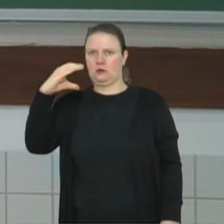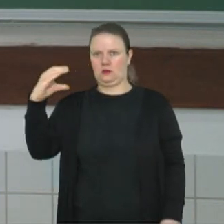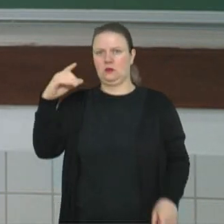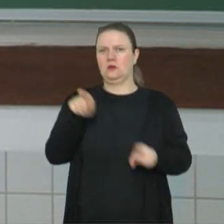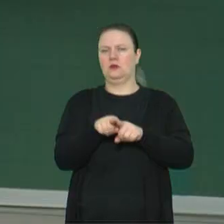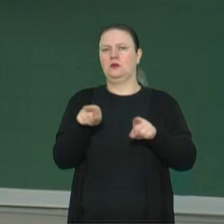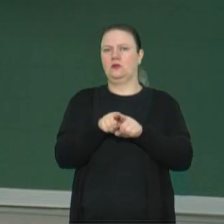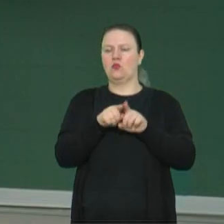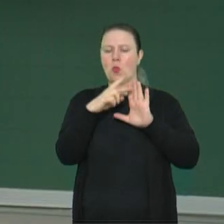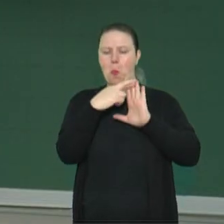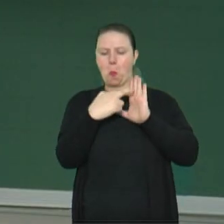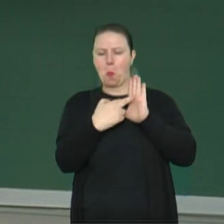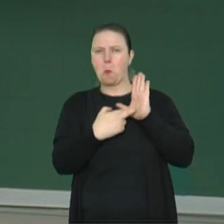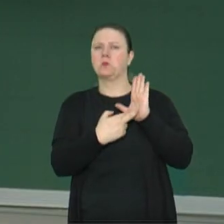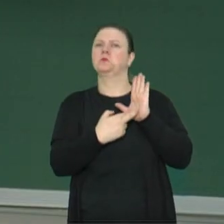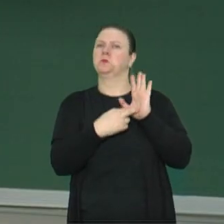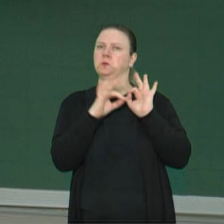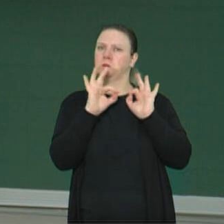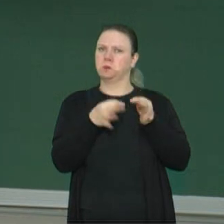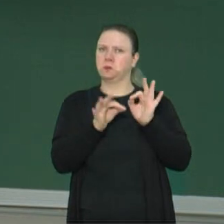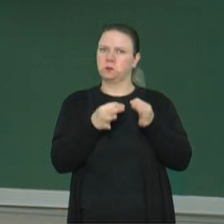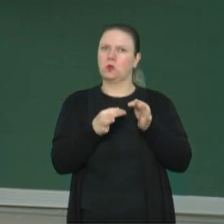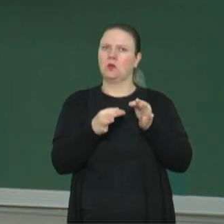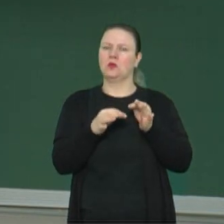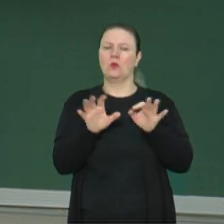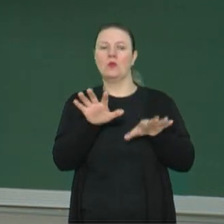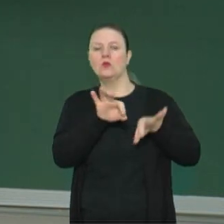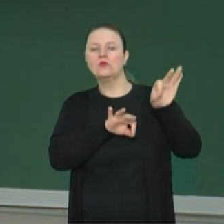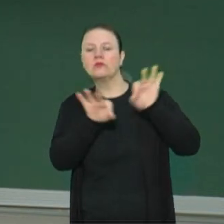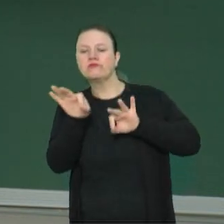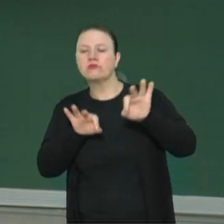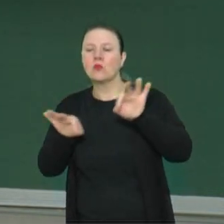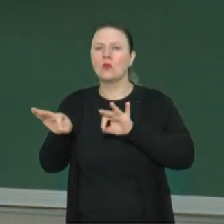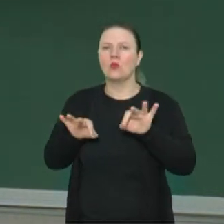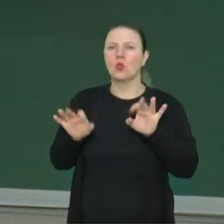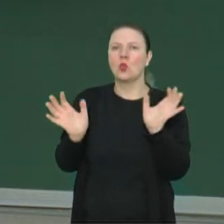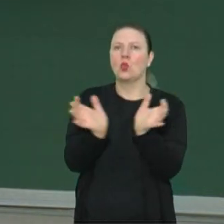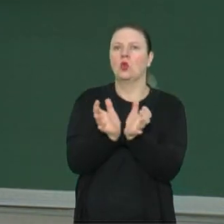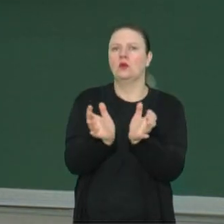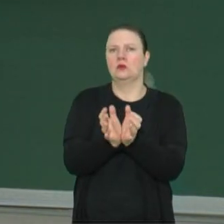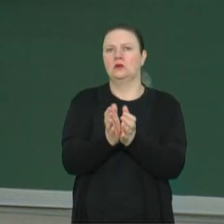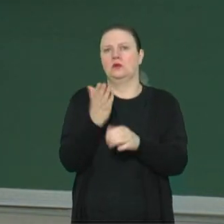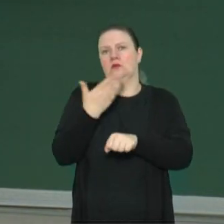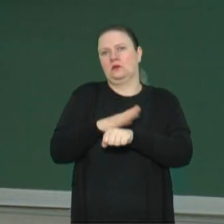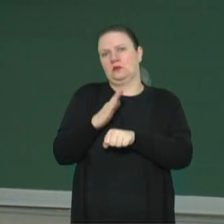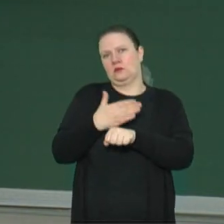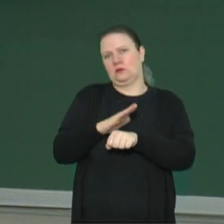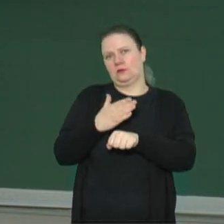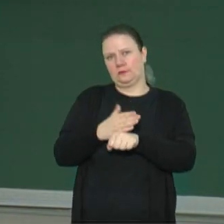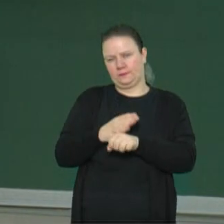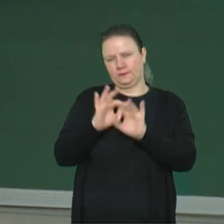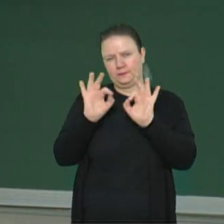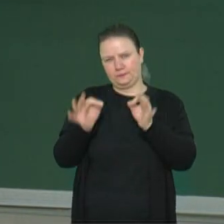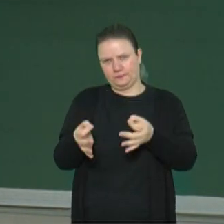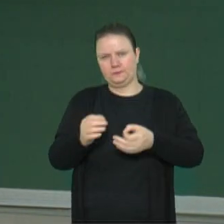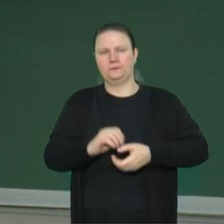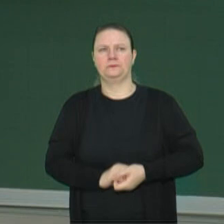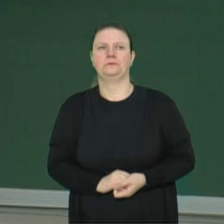vai estar junto ao COI, que é o comitê que organiza as Olimpíadas, né? Regulamentando a prática da